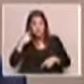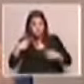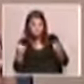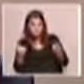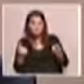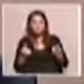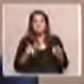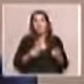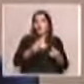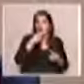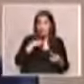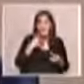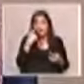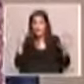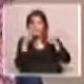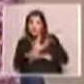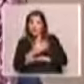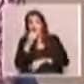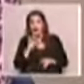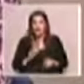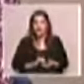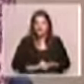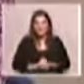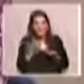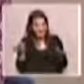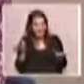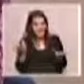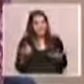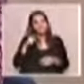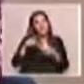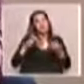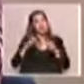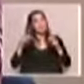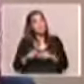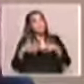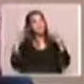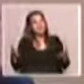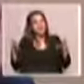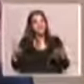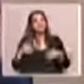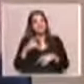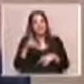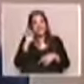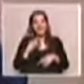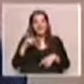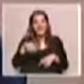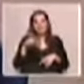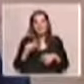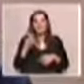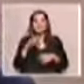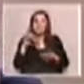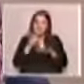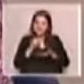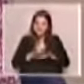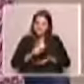não é? Longe da vista, longe do coração, perto da vista, perto da boca. Esse é que é o grande problema e a Maria Paz Vasconcelos tem estado aqui a tomar notas. Olá,